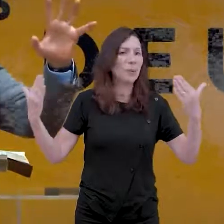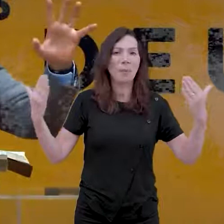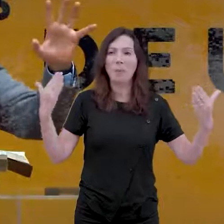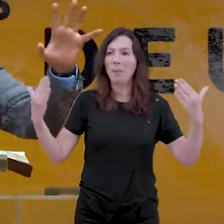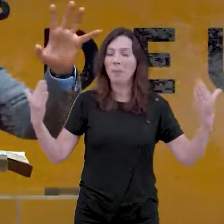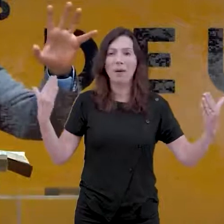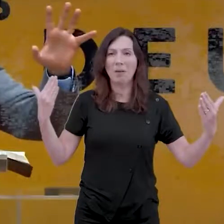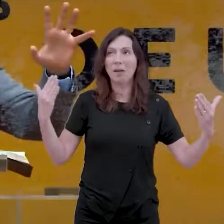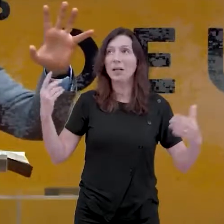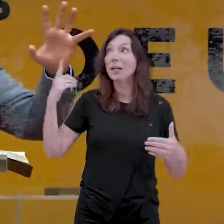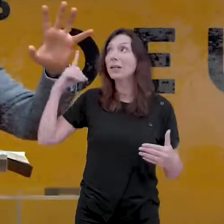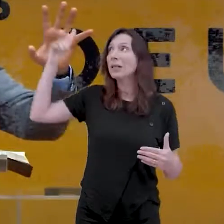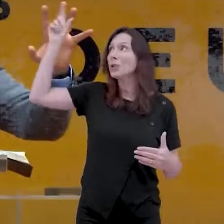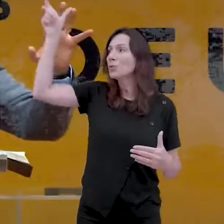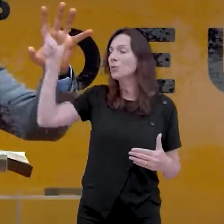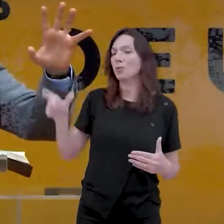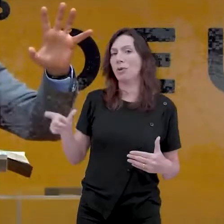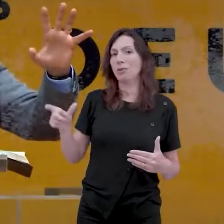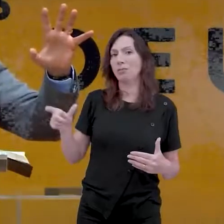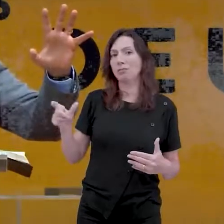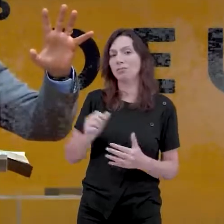Deus é para você.